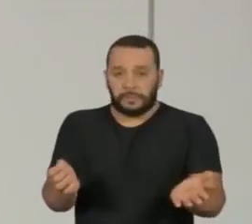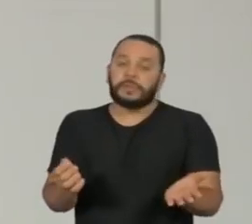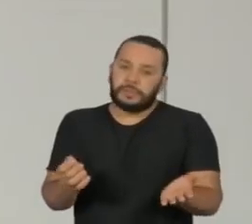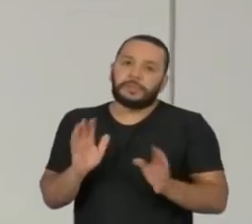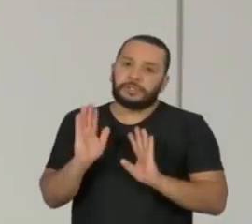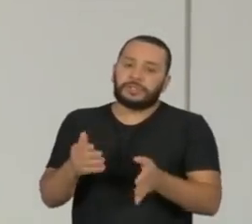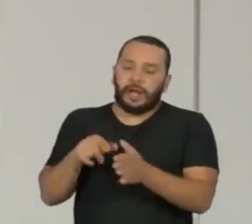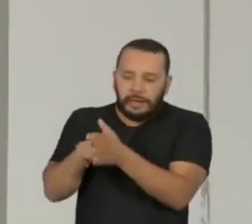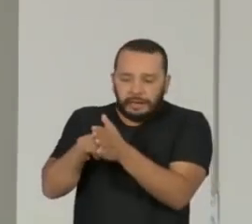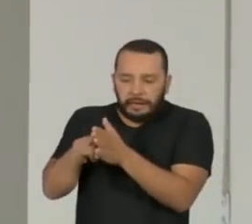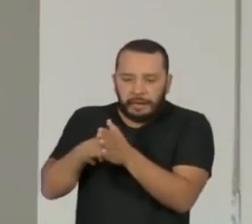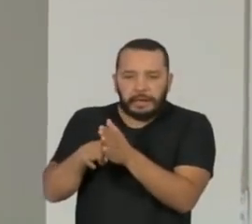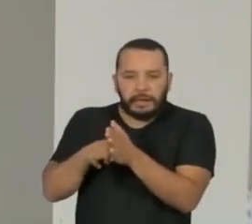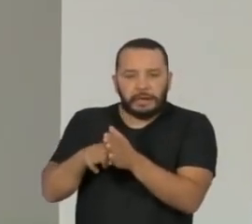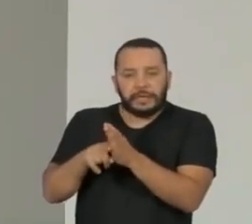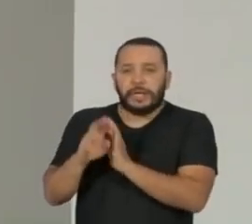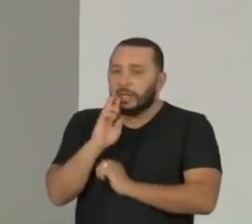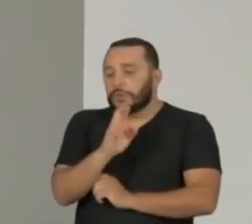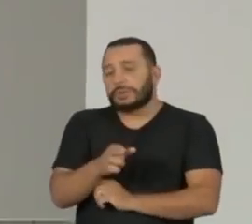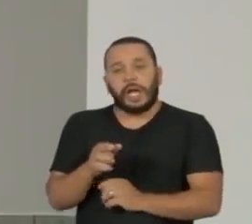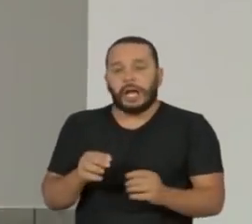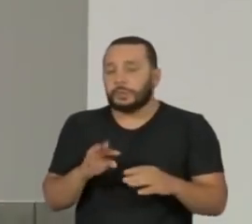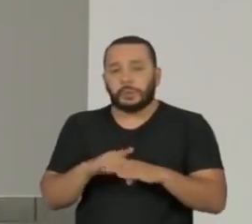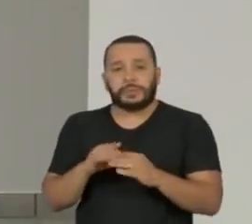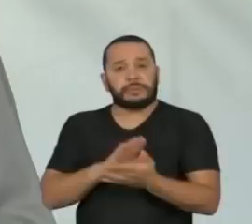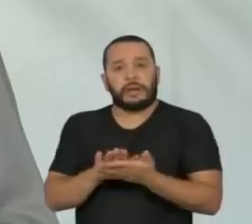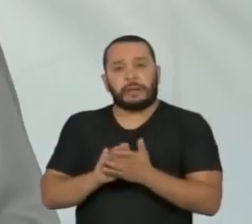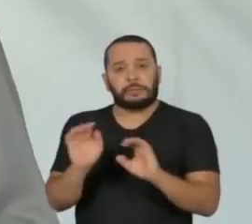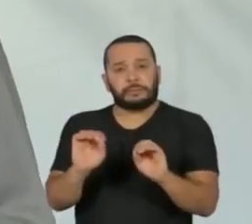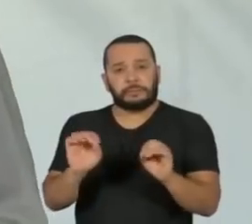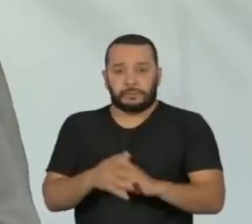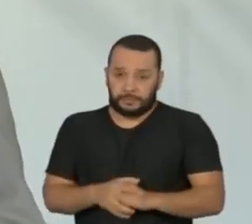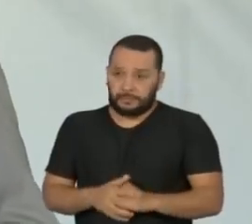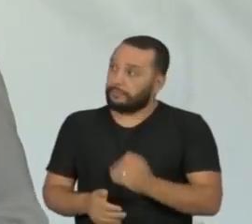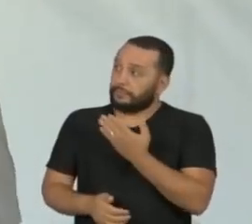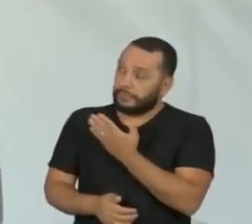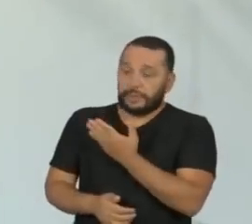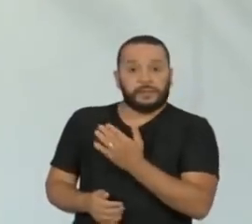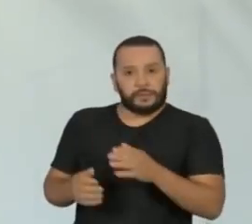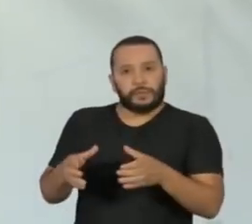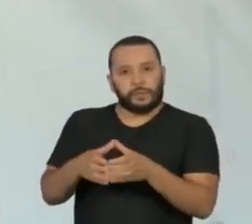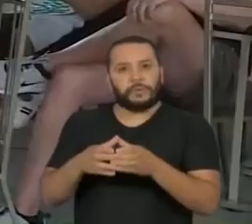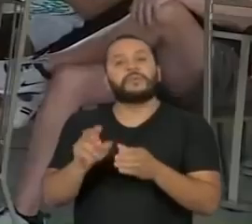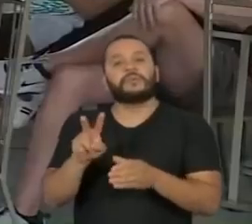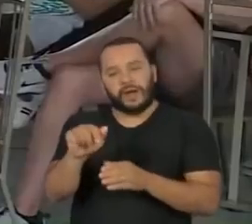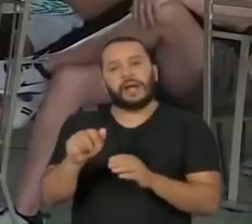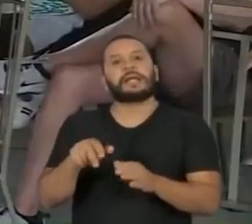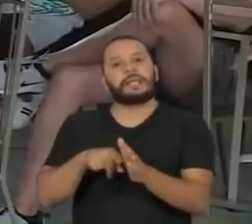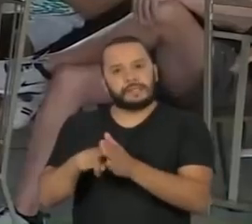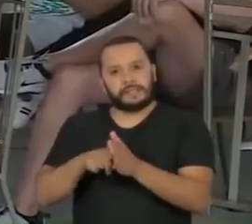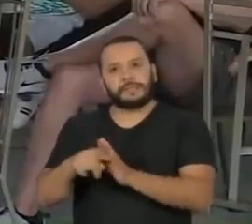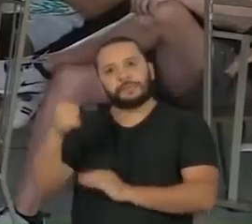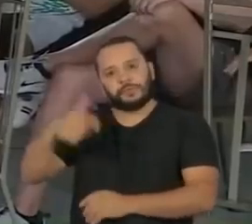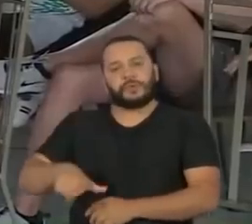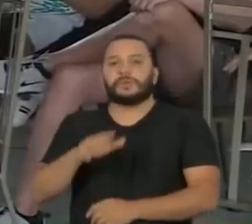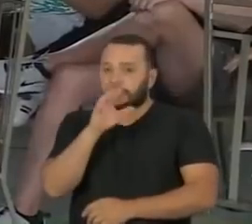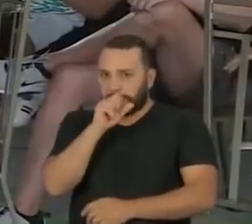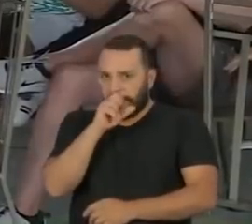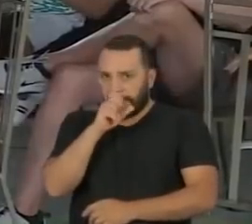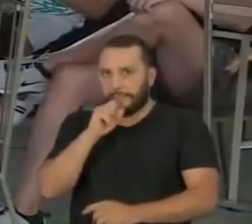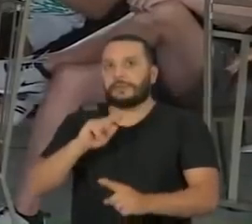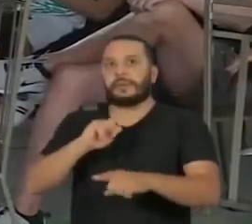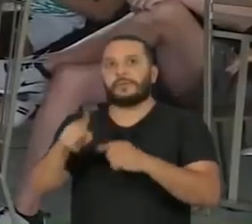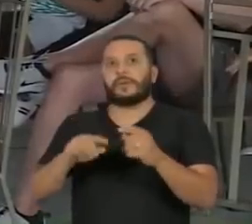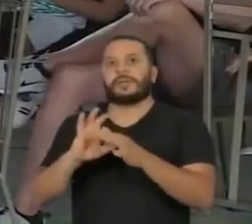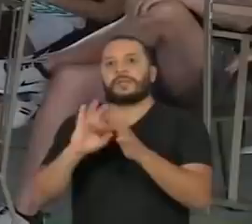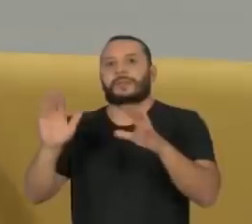os resultados da bateria de exames divulgados ontem à tarde. Eles devem passar por um novo exame no sábado, para só depois disso